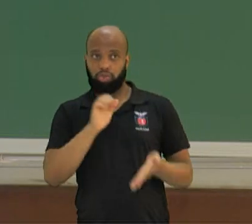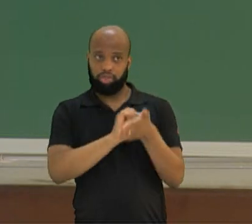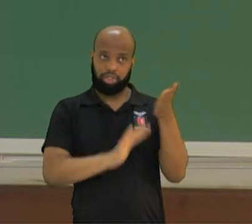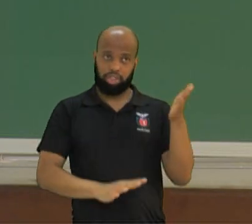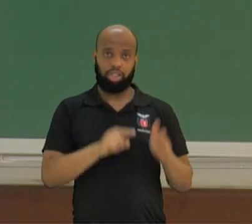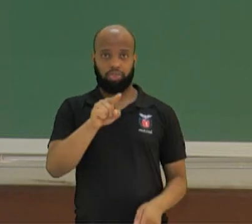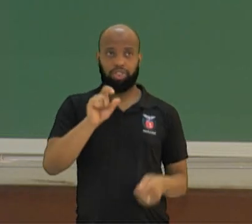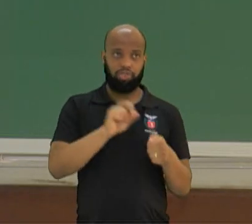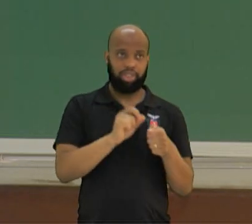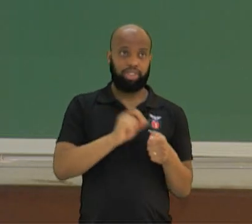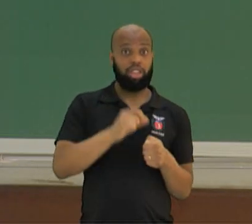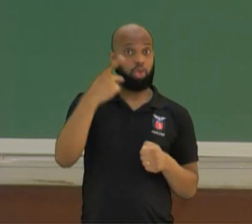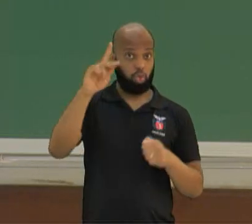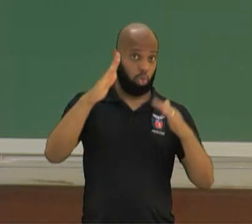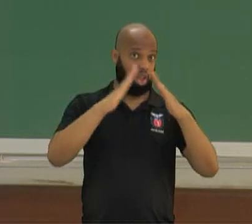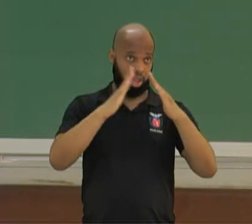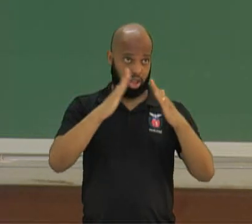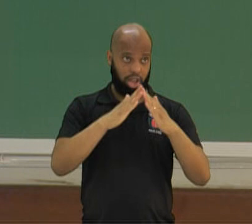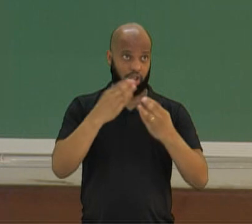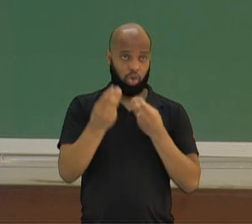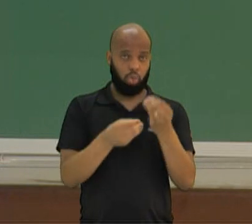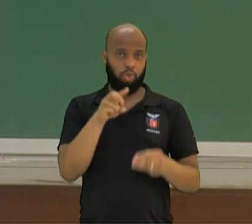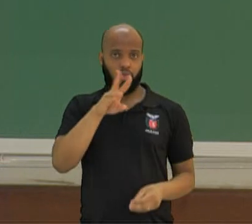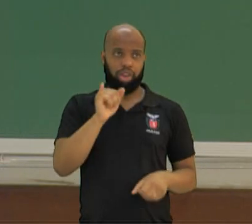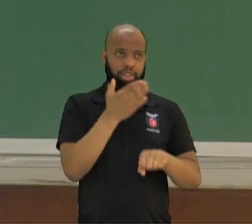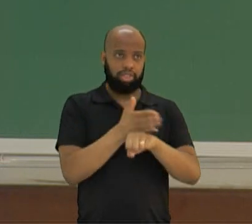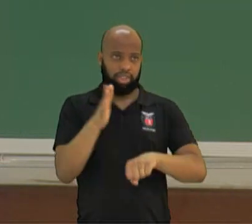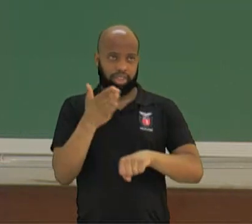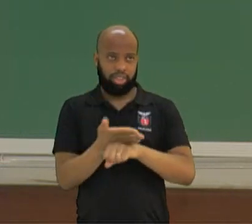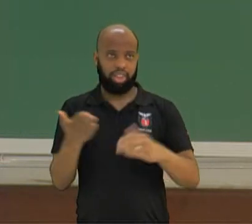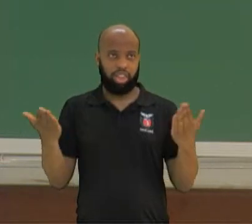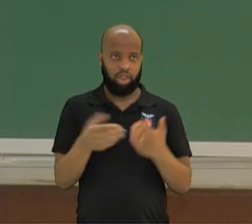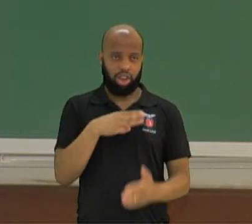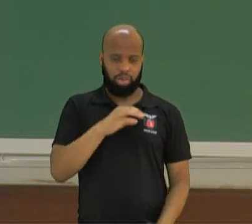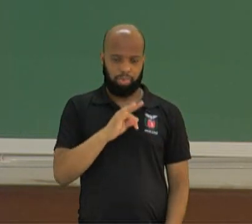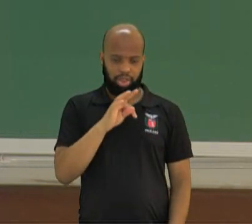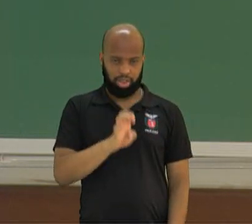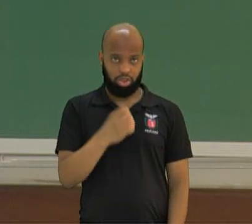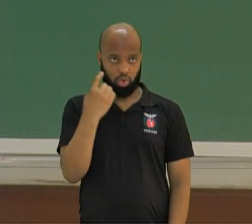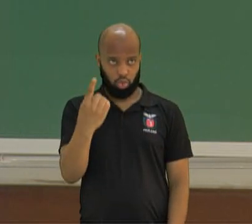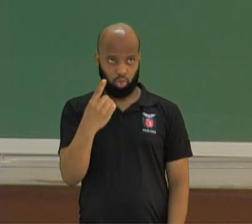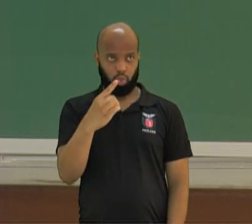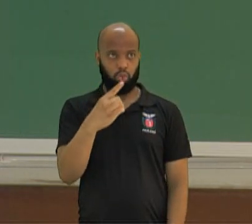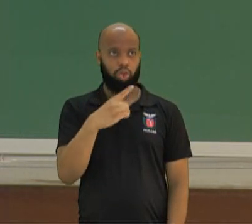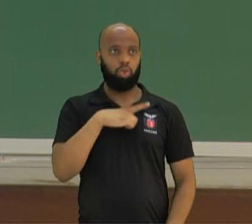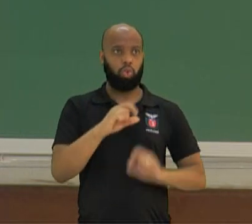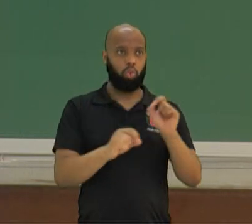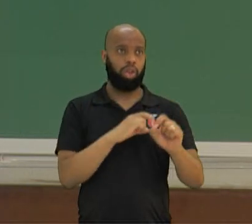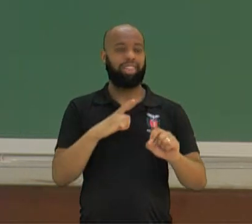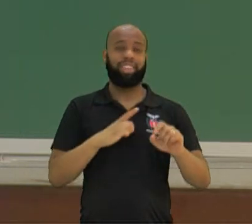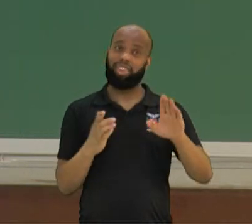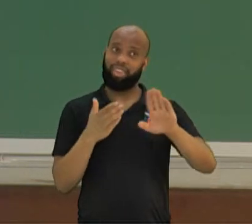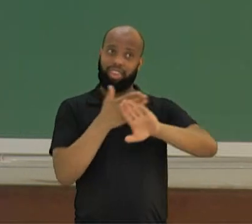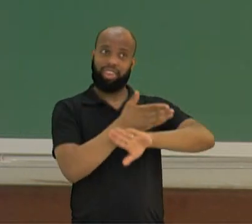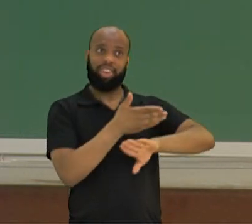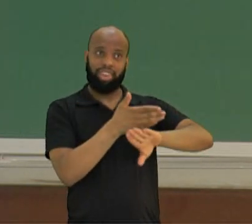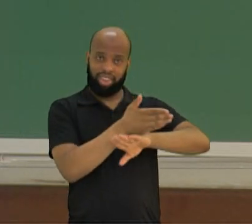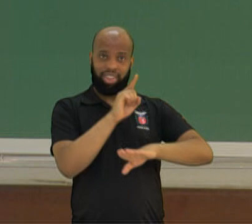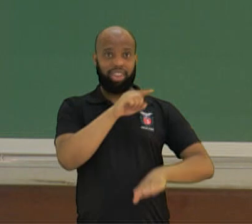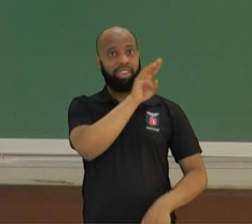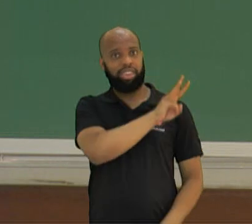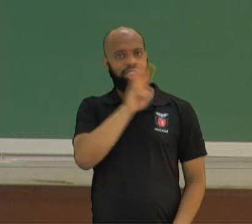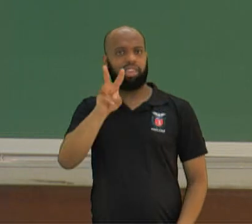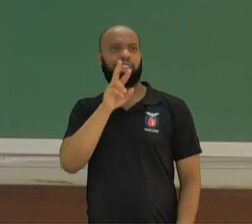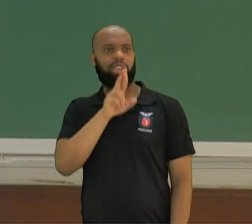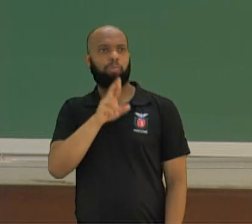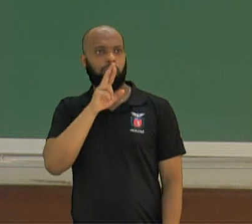aí para você fazer em casa, você vai praticar exercício aqui do mate em 1. Então, você vai realizar esse desafio realizando vários